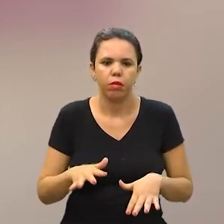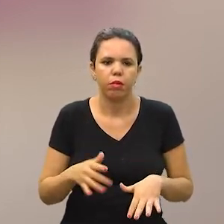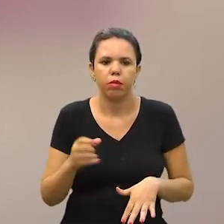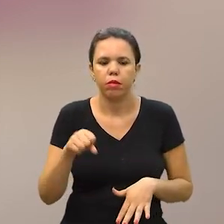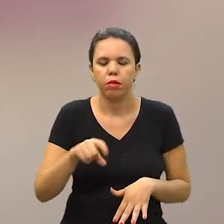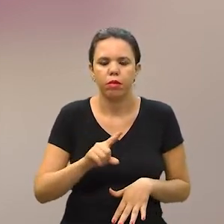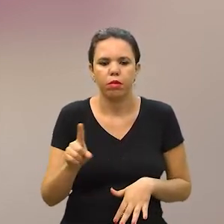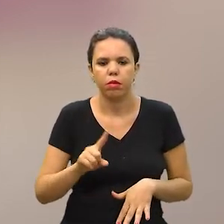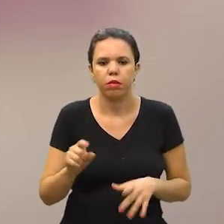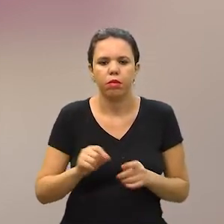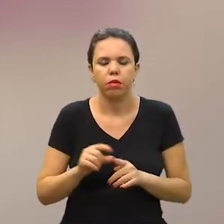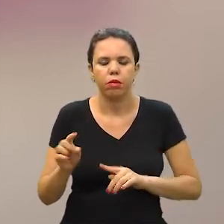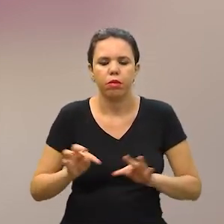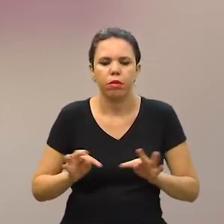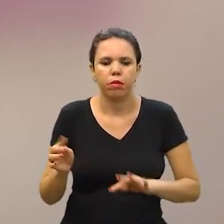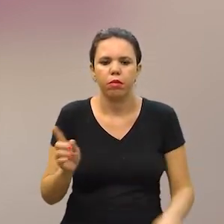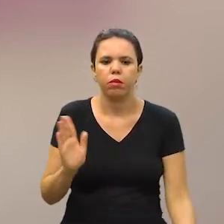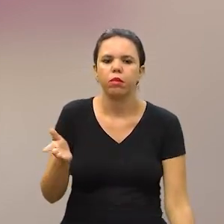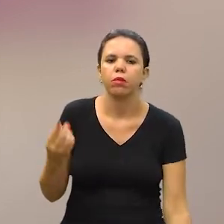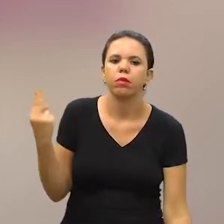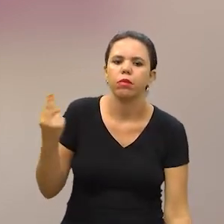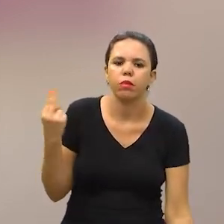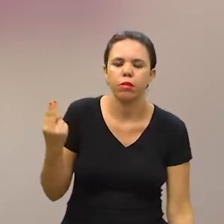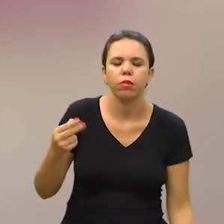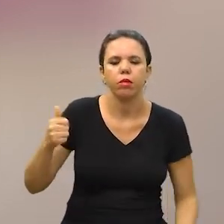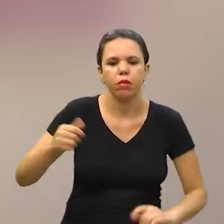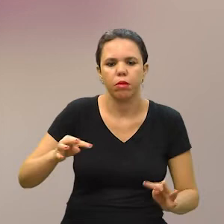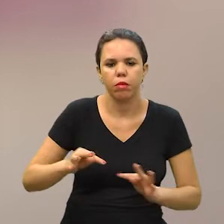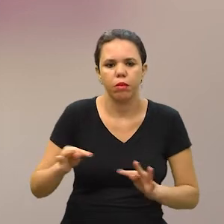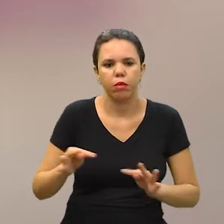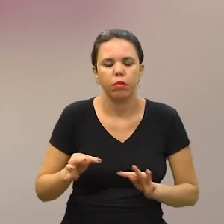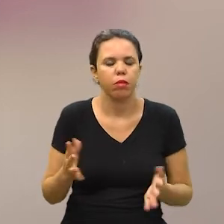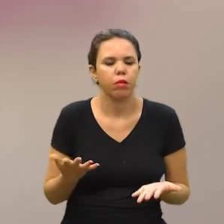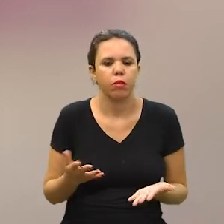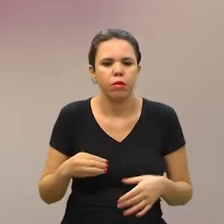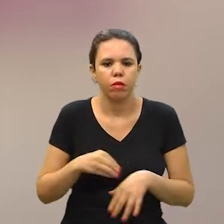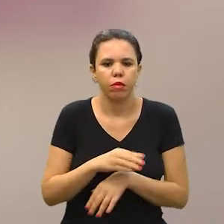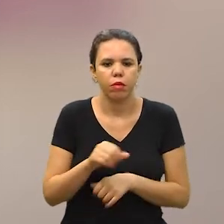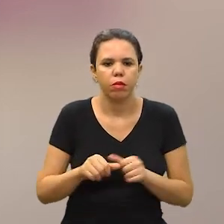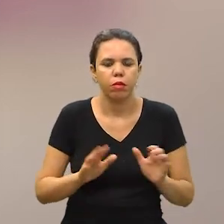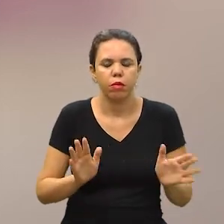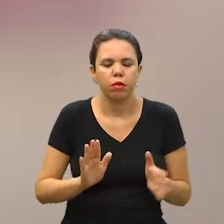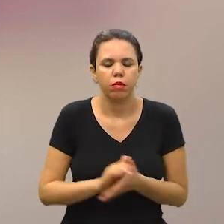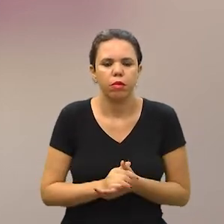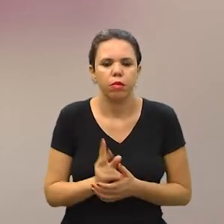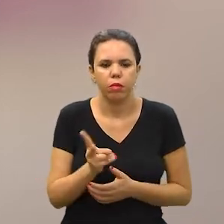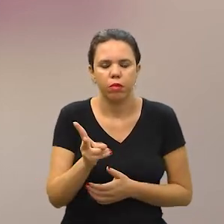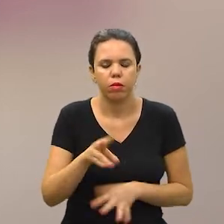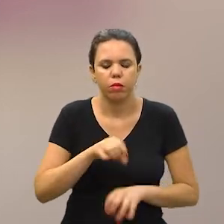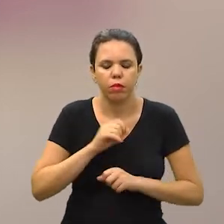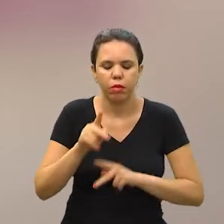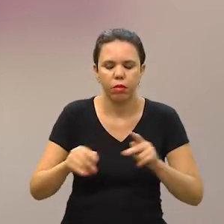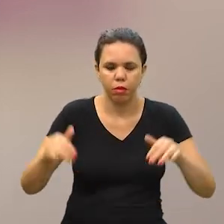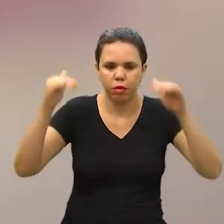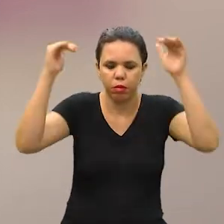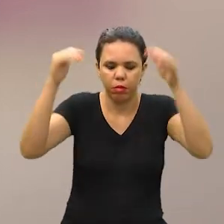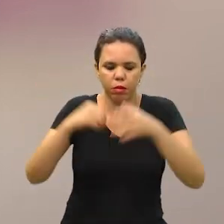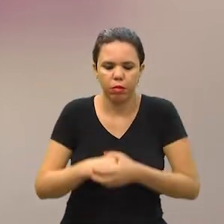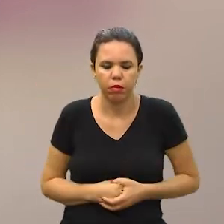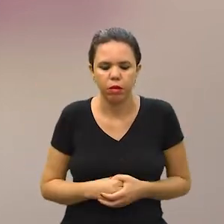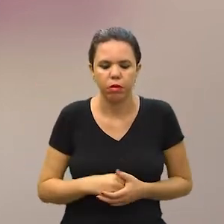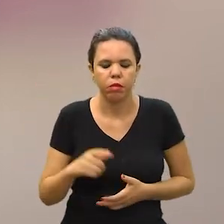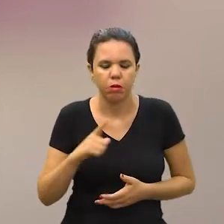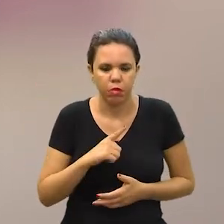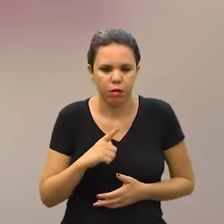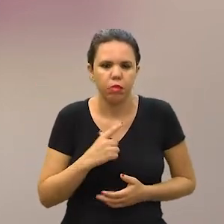que ou não foram diagnosticados ou já foram diagnosticados e tratados e não remitiu, né? E permanecem na vida adulta. E